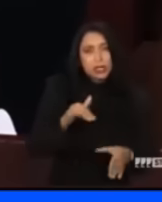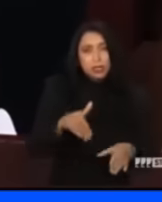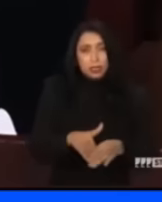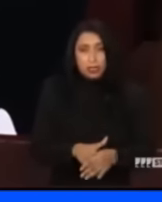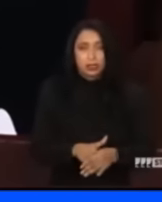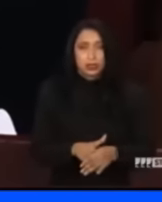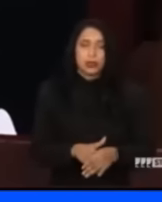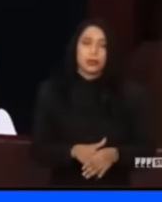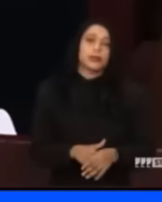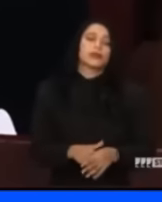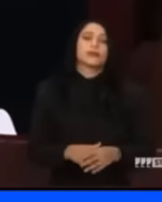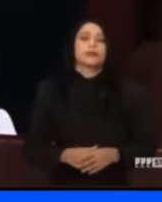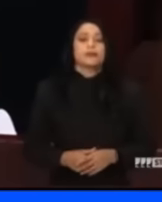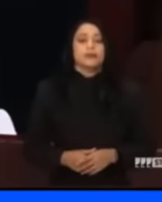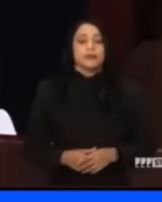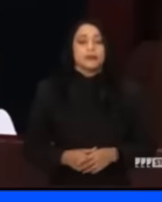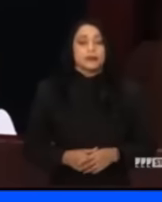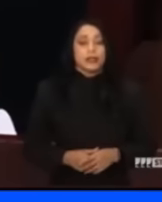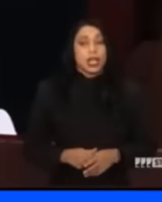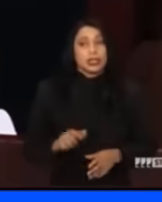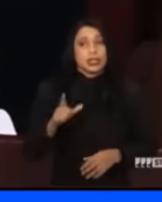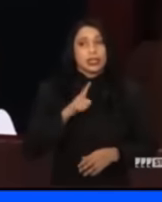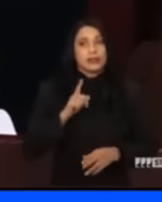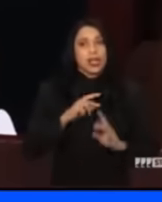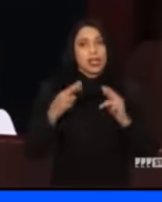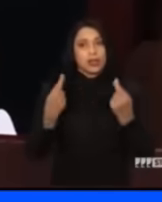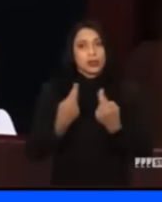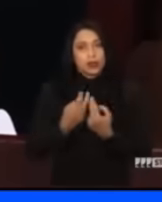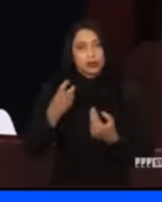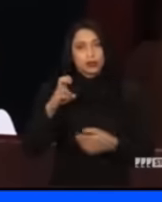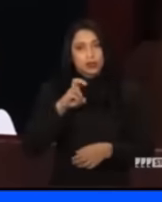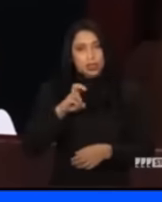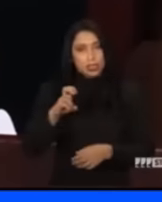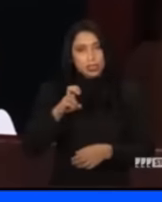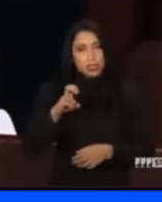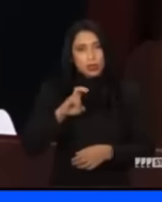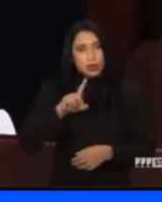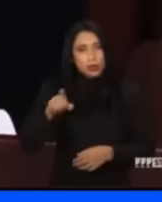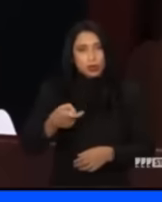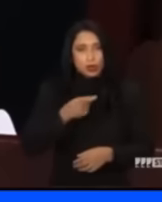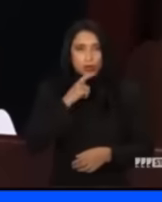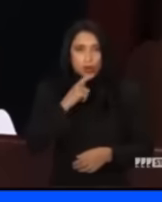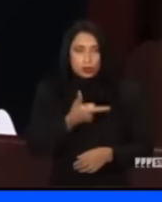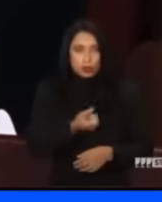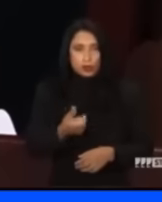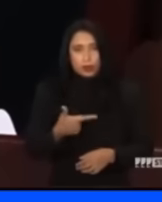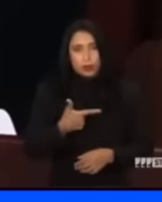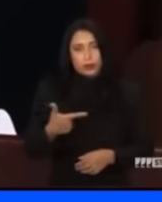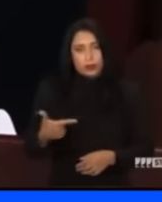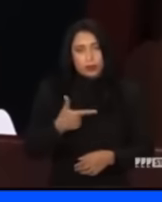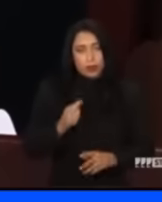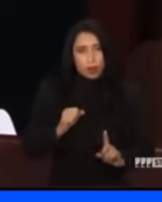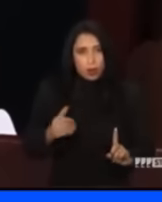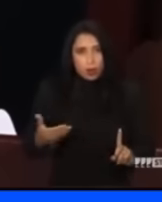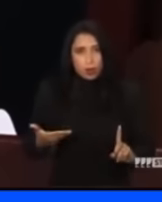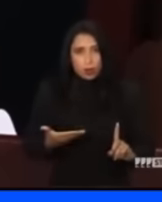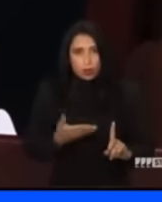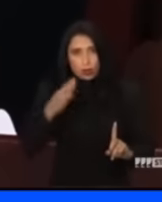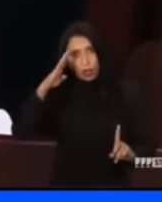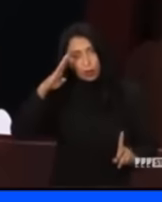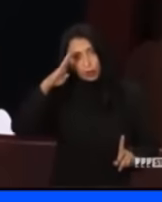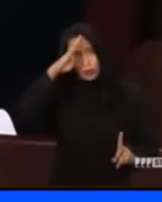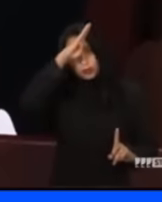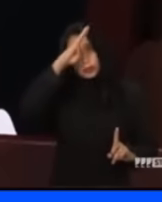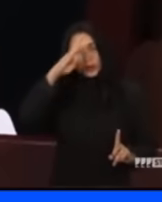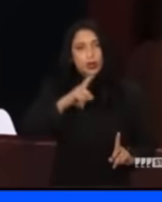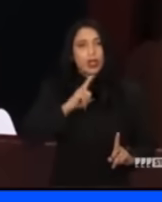em consequência daquela reunião ministerial do dia 5 de julho de 2022, onde o réu Jair Bolsonaro